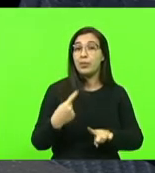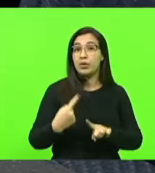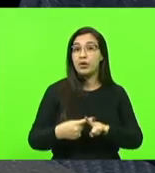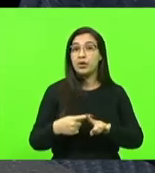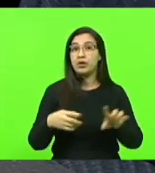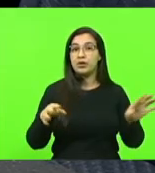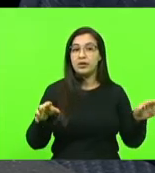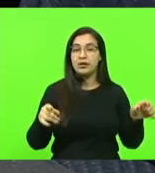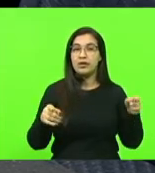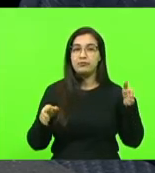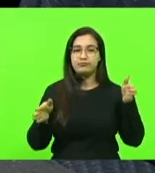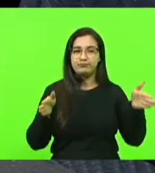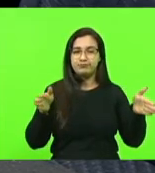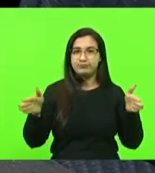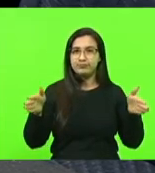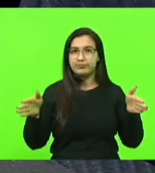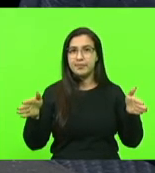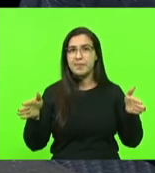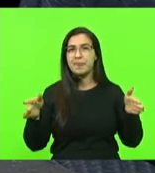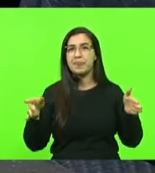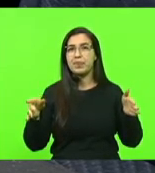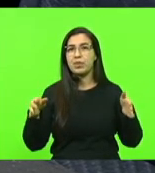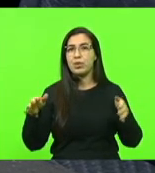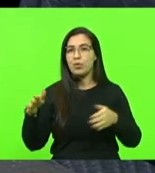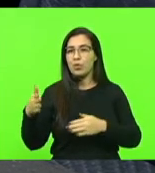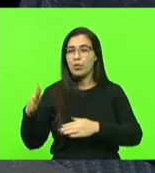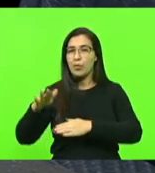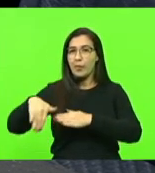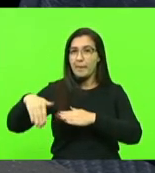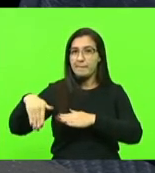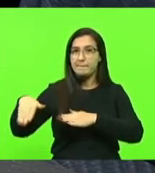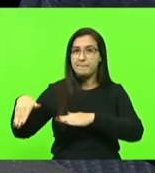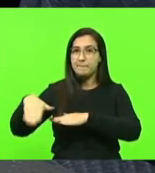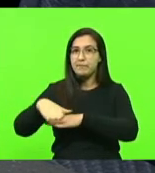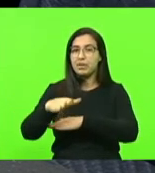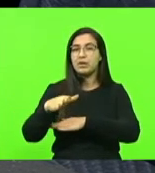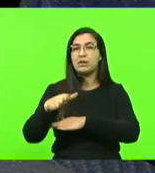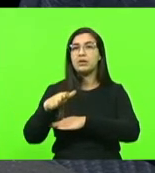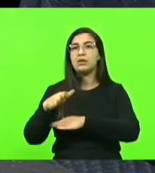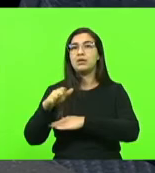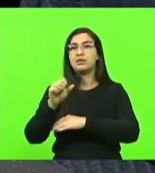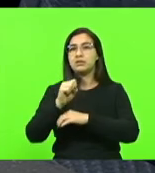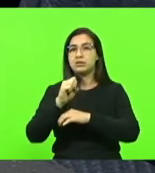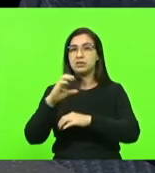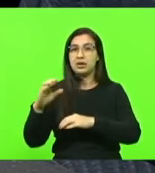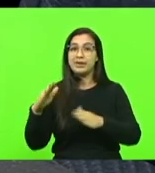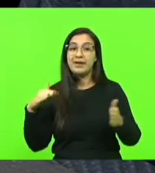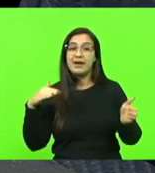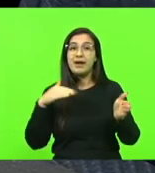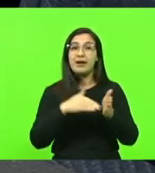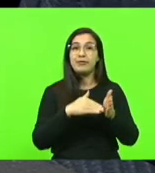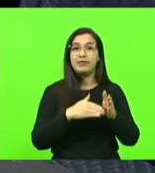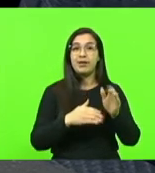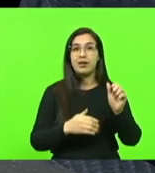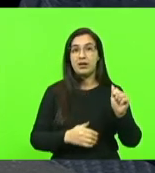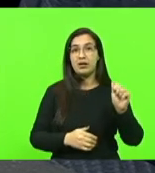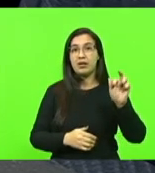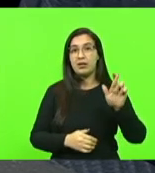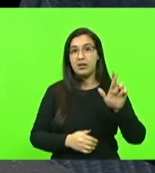Santa Catarina à divisa da Argentina. Vai melhorar a vida das pessoas que moram em todo o Vale do